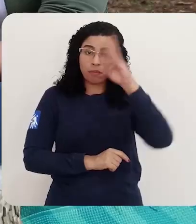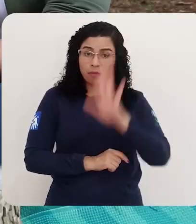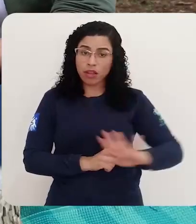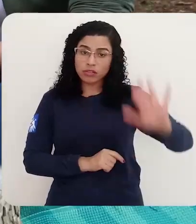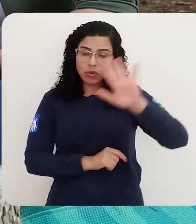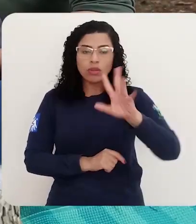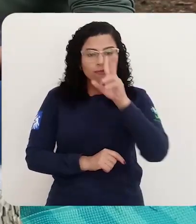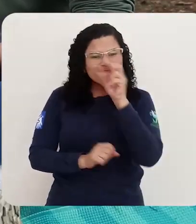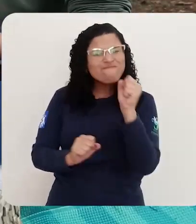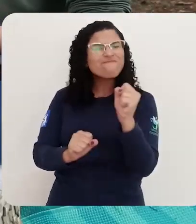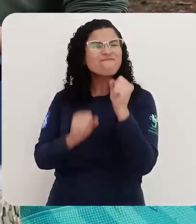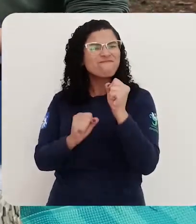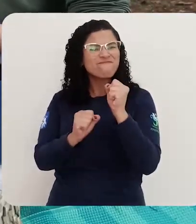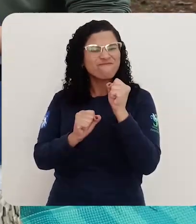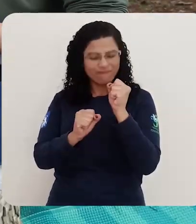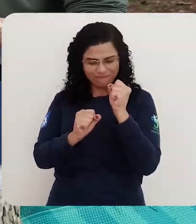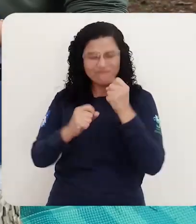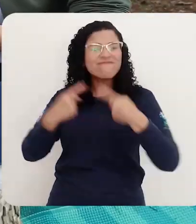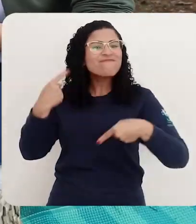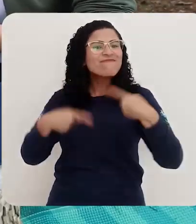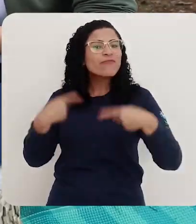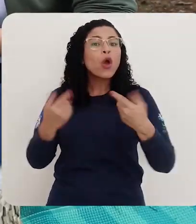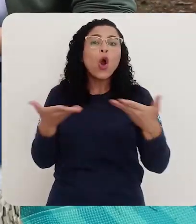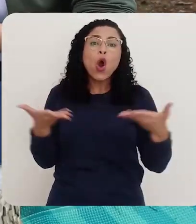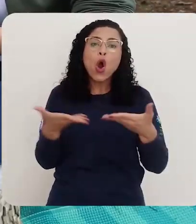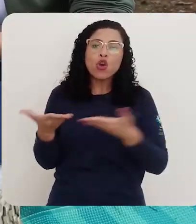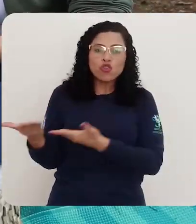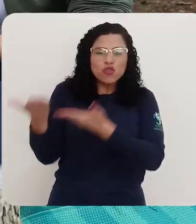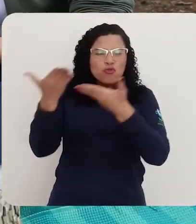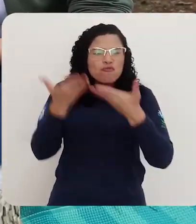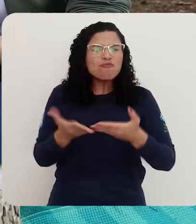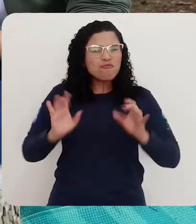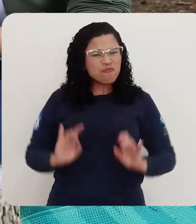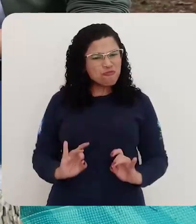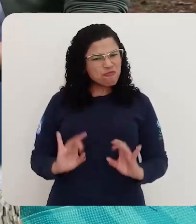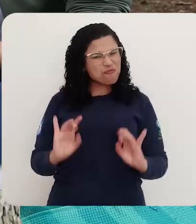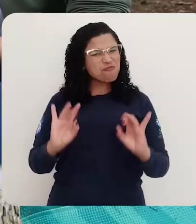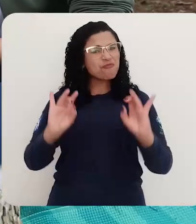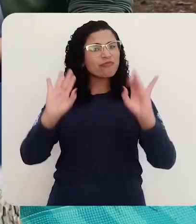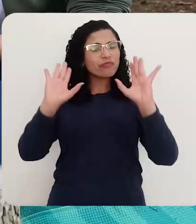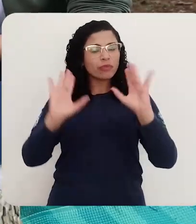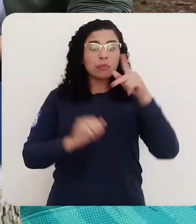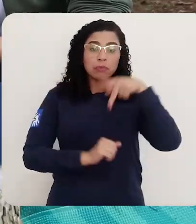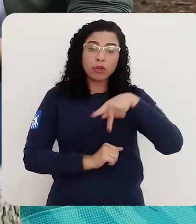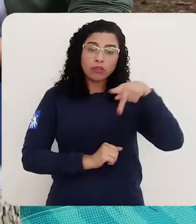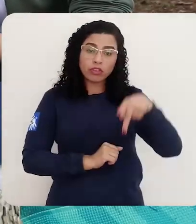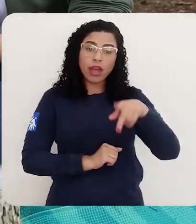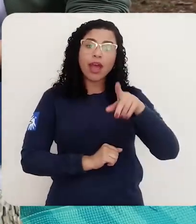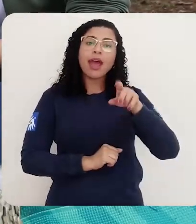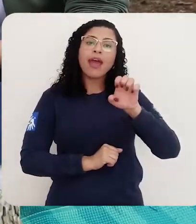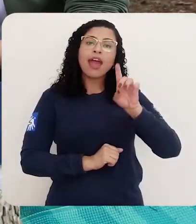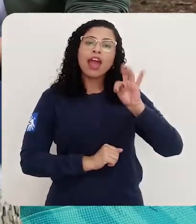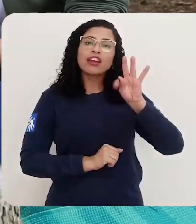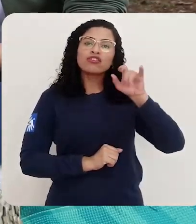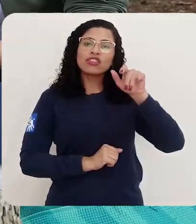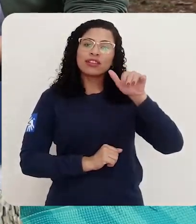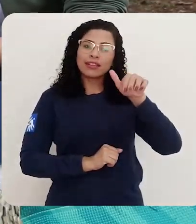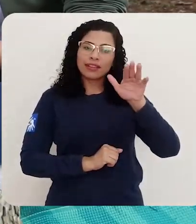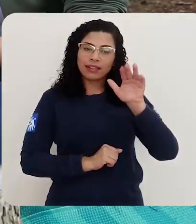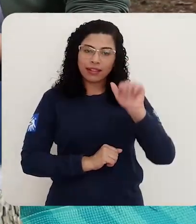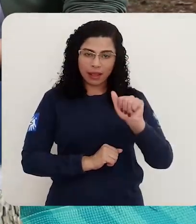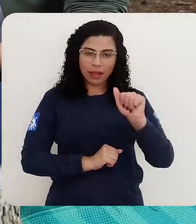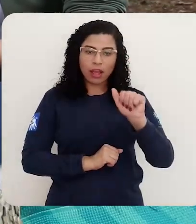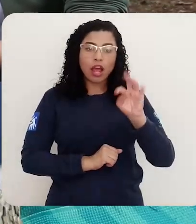Brasil. E para fortalecer a nossa discussão, nós temos aqui uma convidada muito especial. É a professora